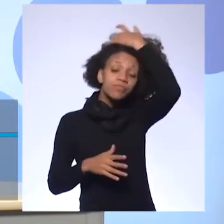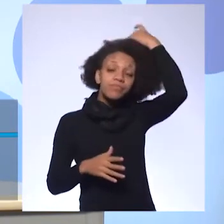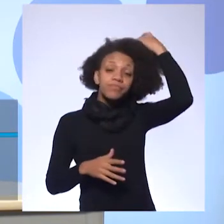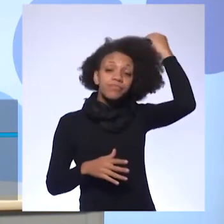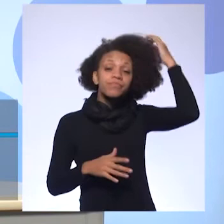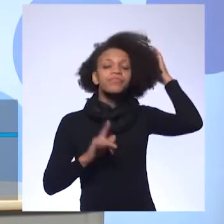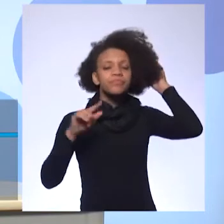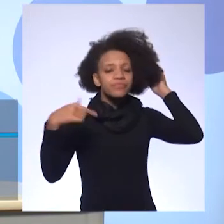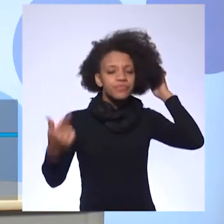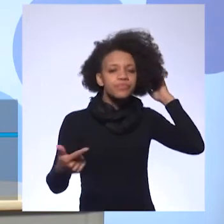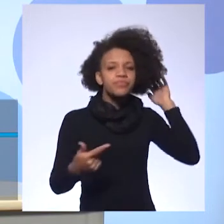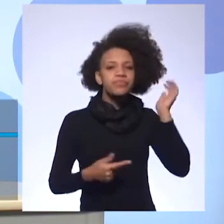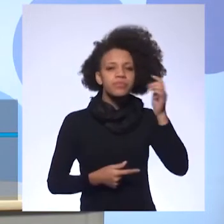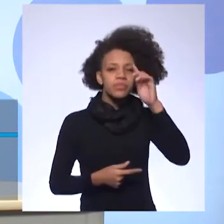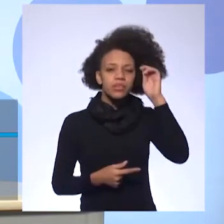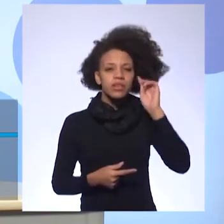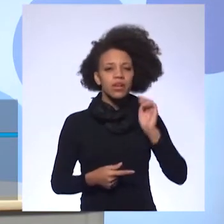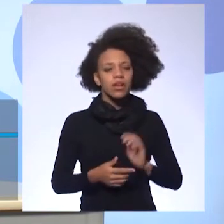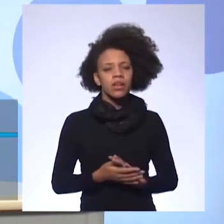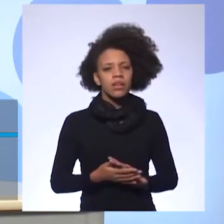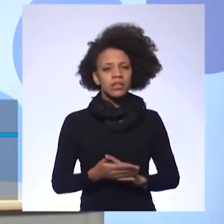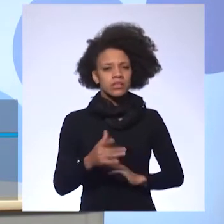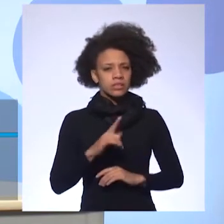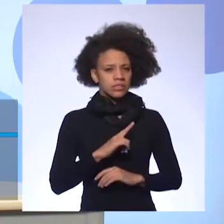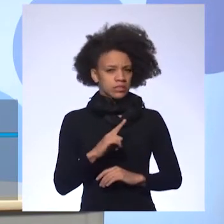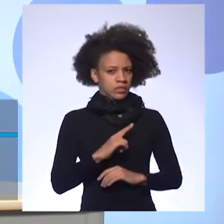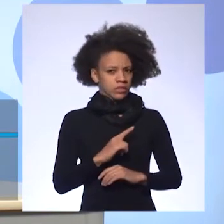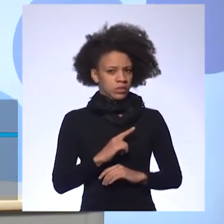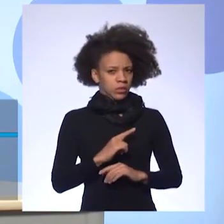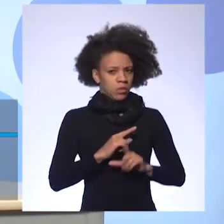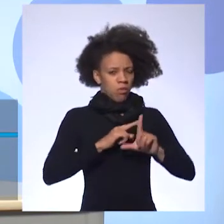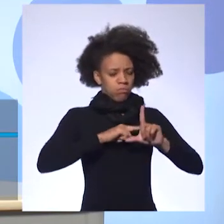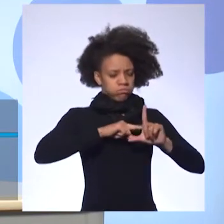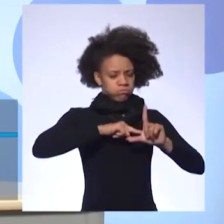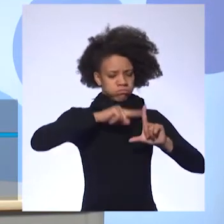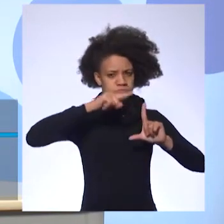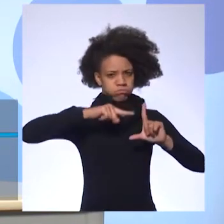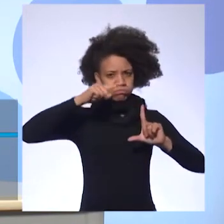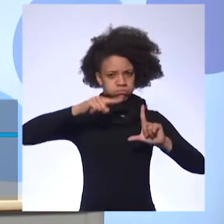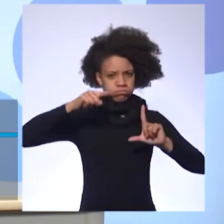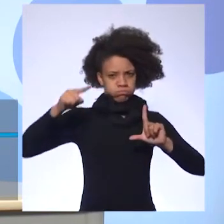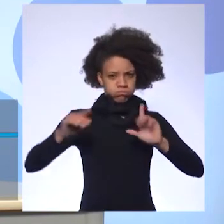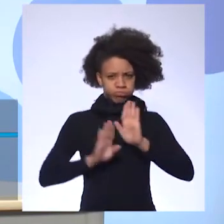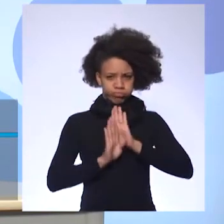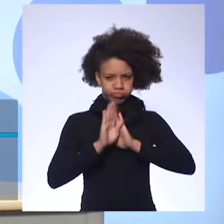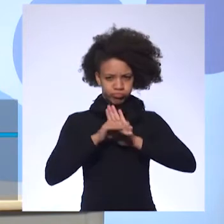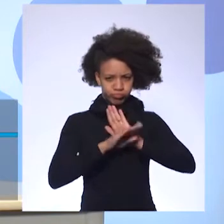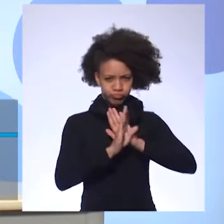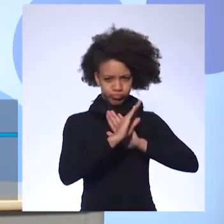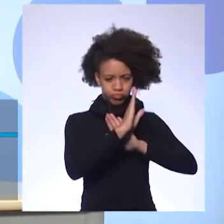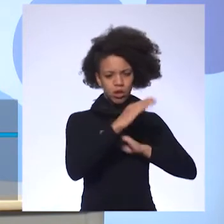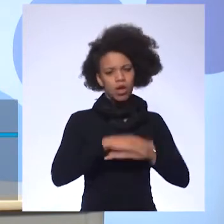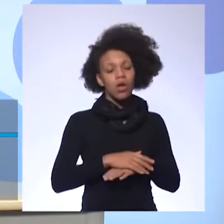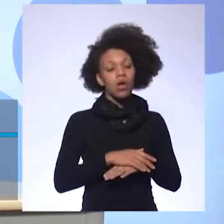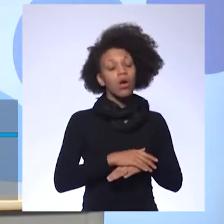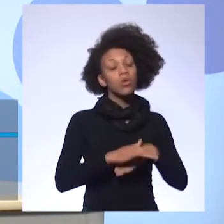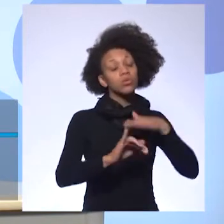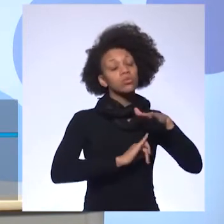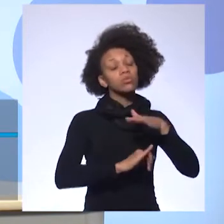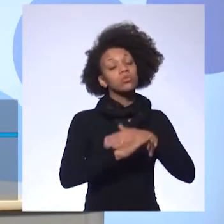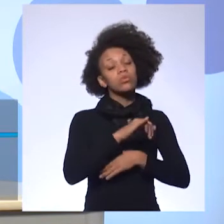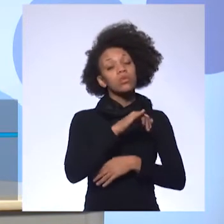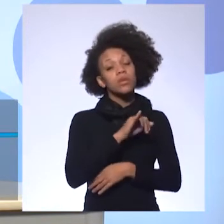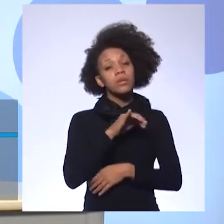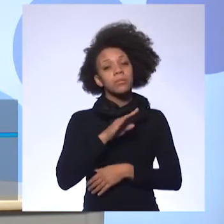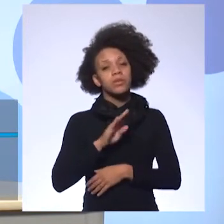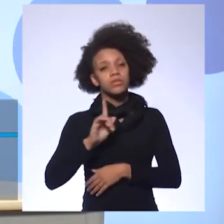na sequência, nós temos um gráfico muito bacana, ele é um gráfico do IBGE, do Instituto Brasileiro de Geografia e